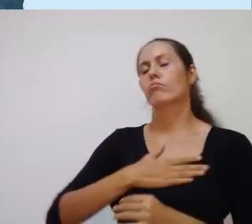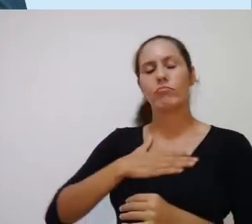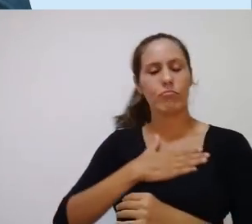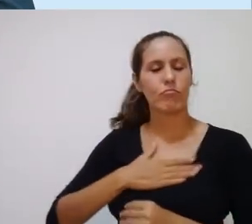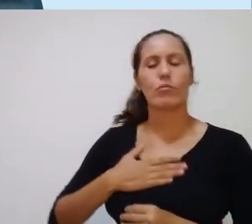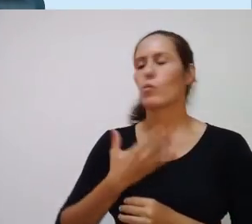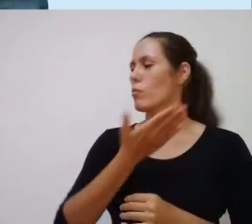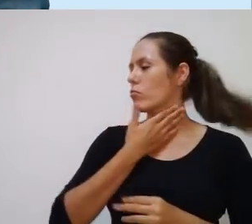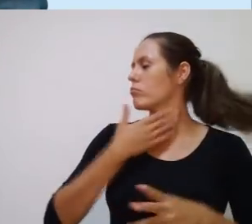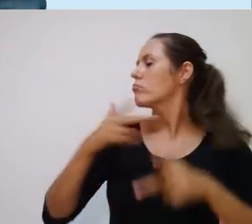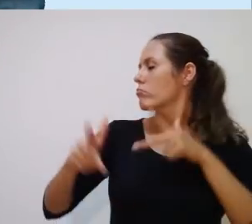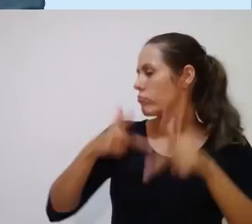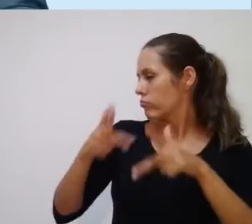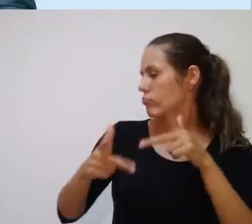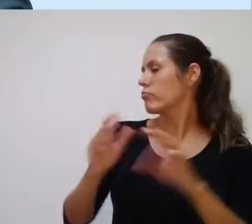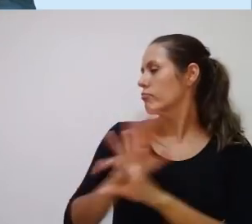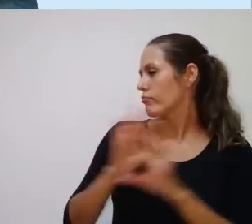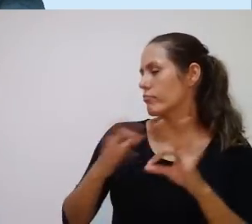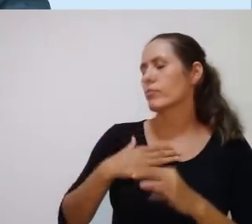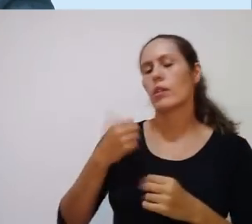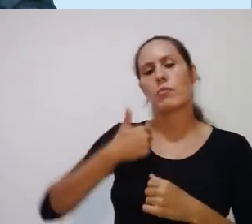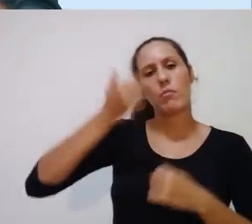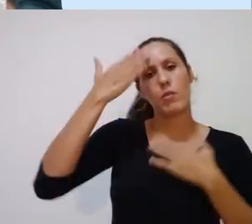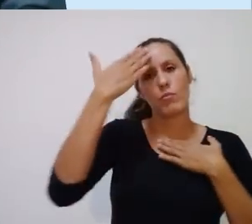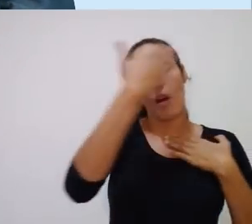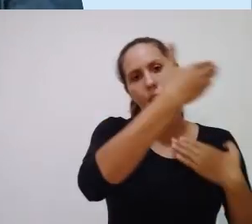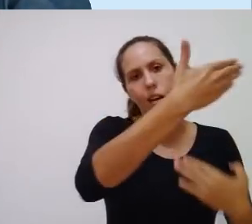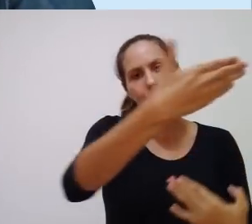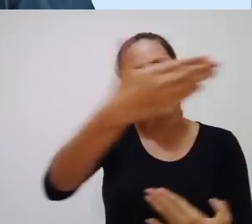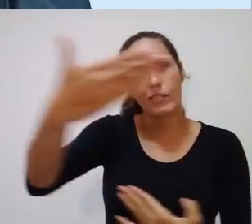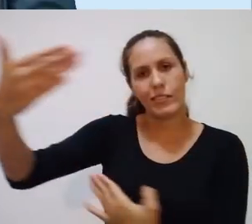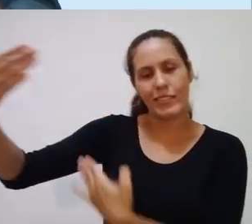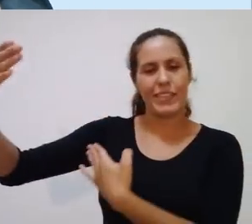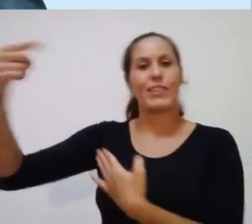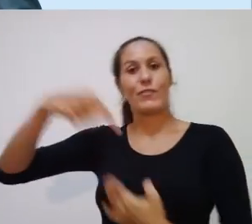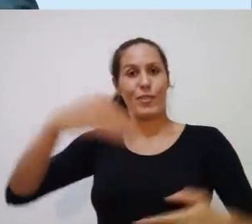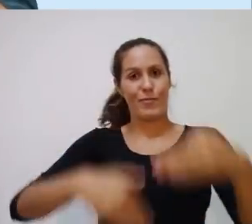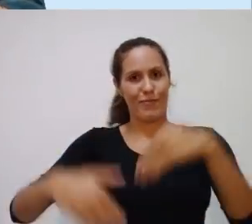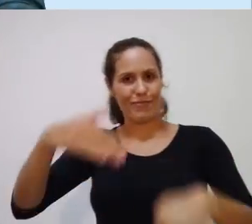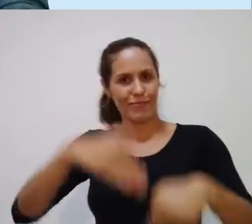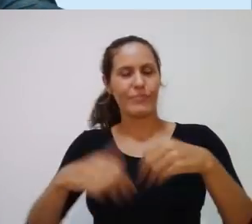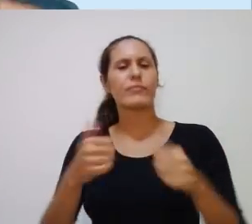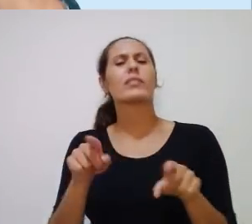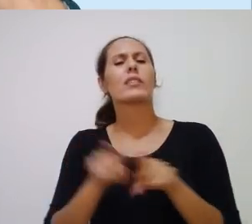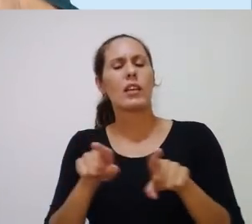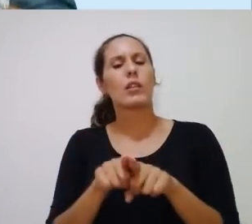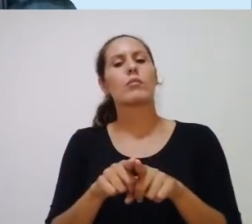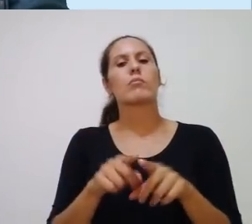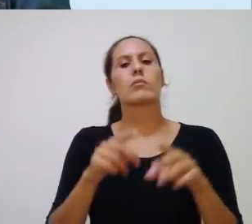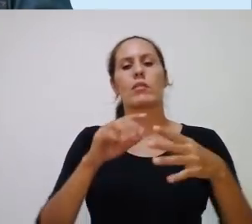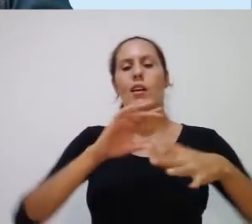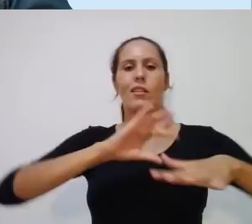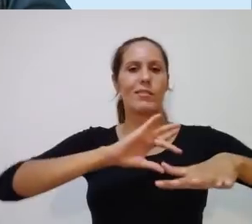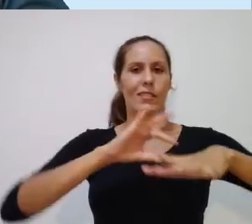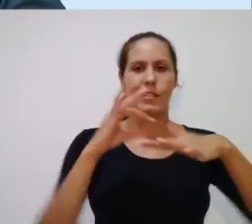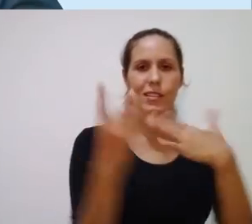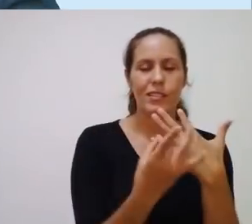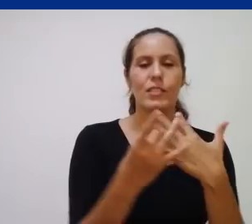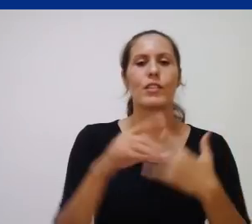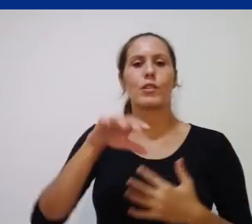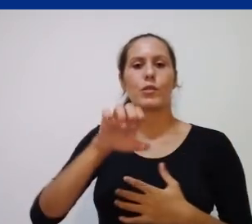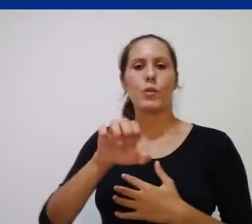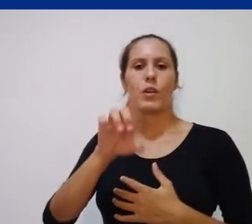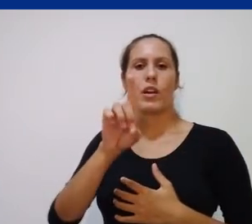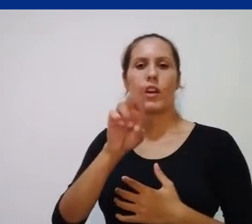né? Bate-papo assim científico. Eu quero agradecer a todos vocês, a audiência. Nos procure nas redes sociais do